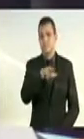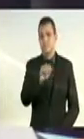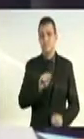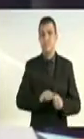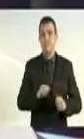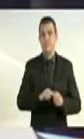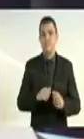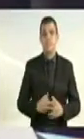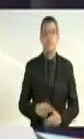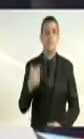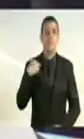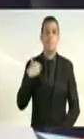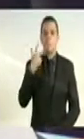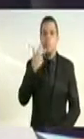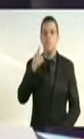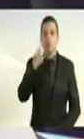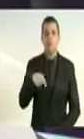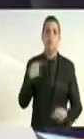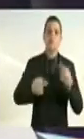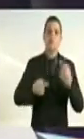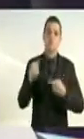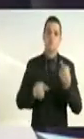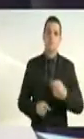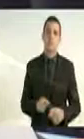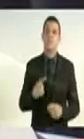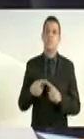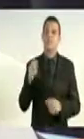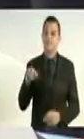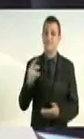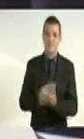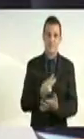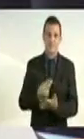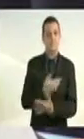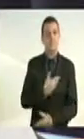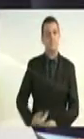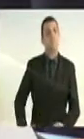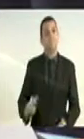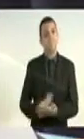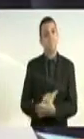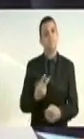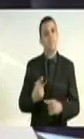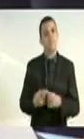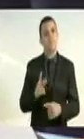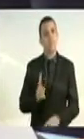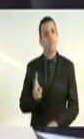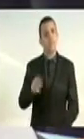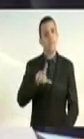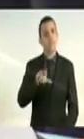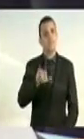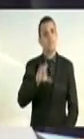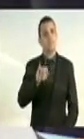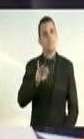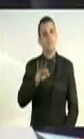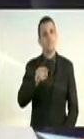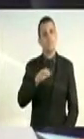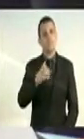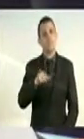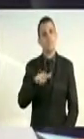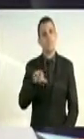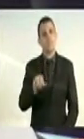está errada, o governo faz muito mal de dar continuidade à licitação. Ele teria que cancelar essa licitação e fazer outra. Isso não é questão política. Isso é uma